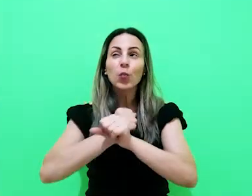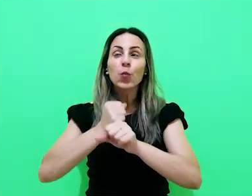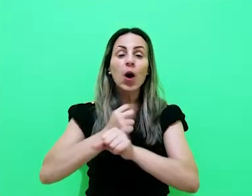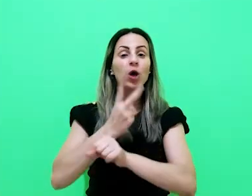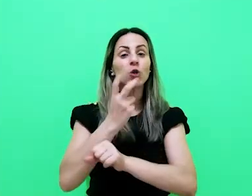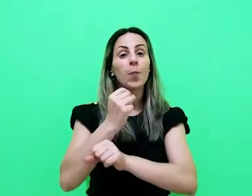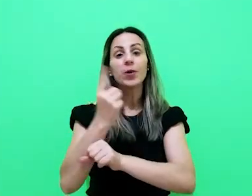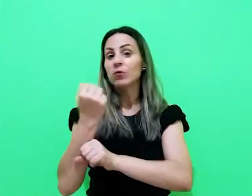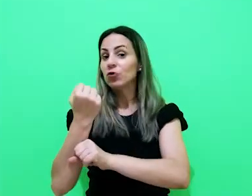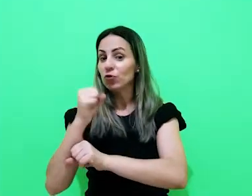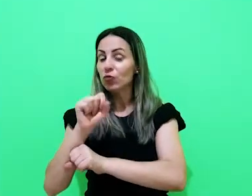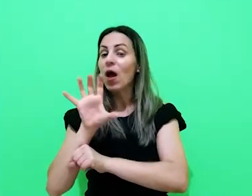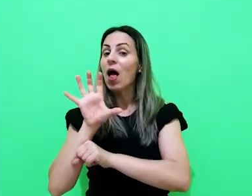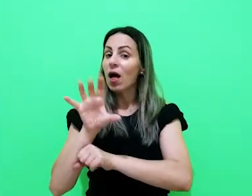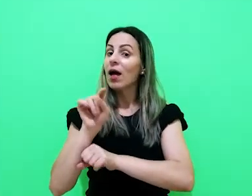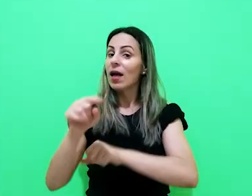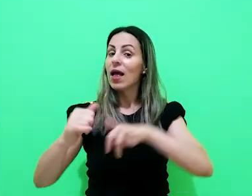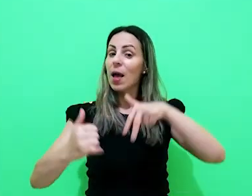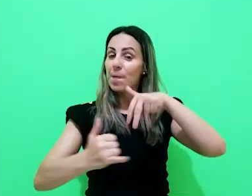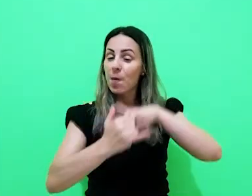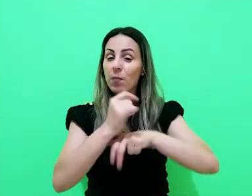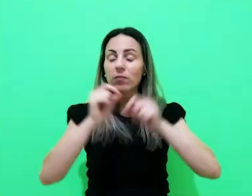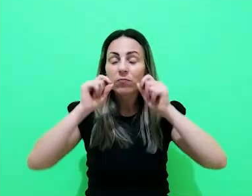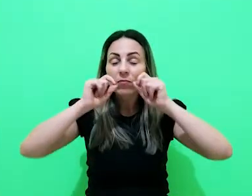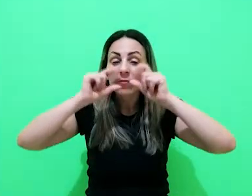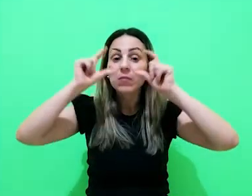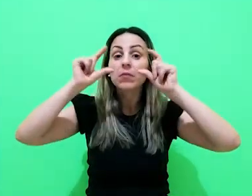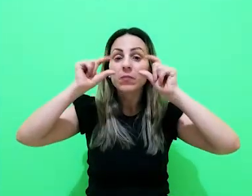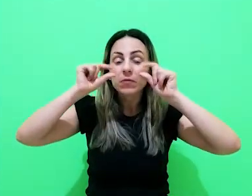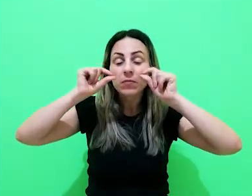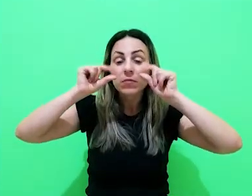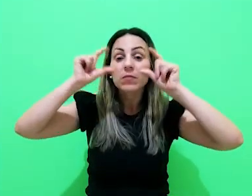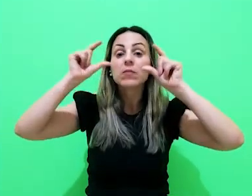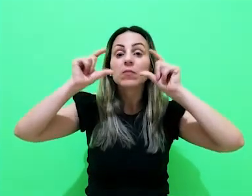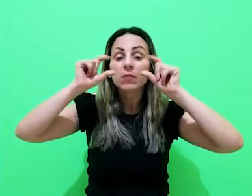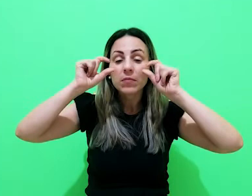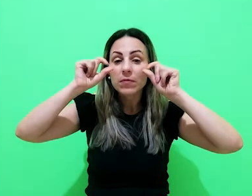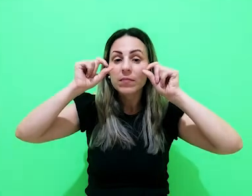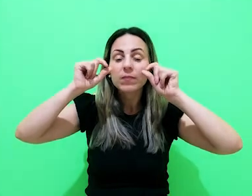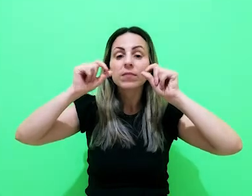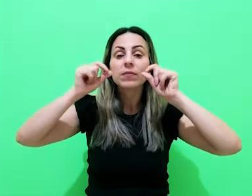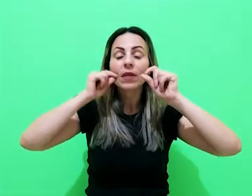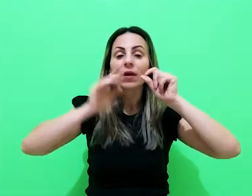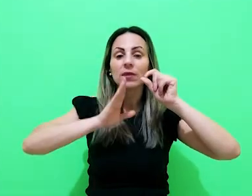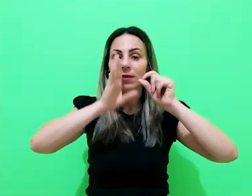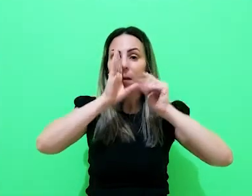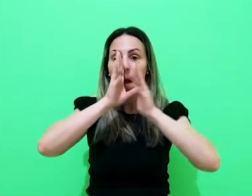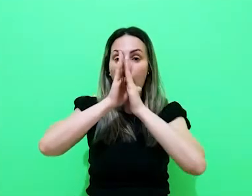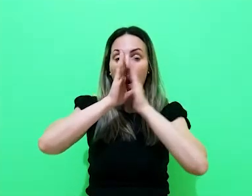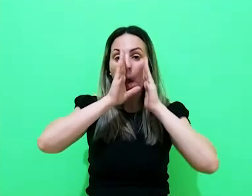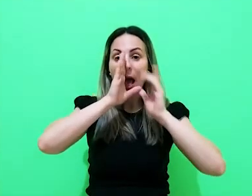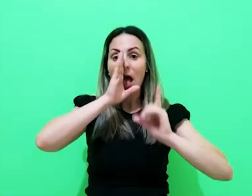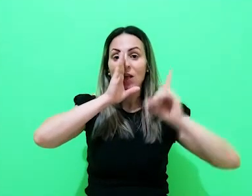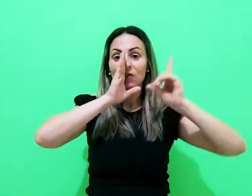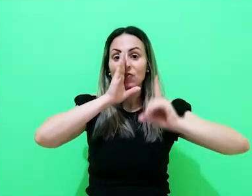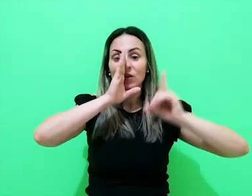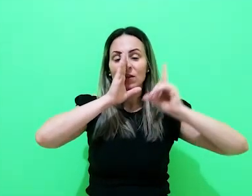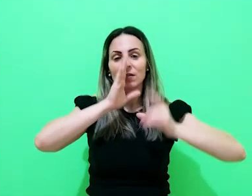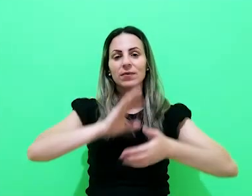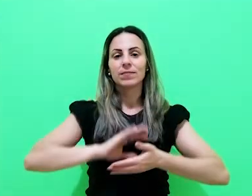2018. No caso desse paciente, as pupilas estão isotéricas e não fotorreagente à direita.